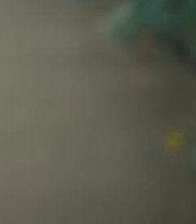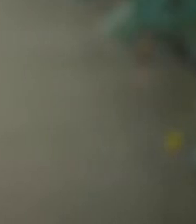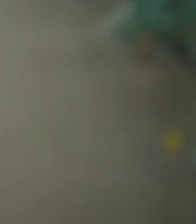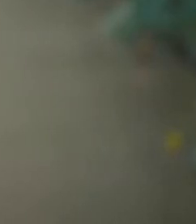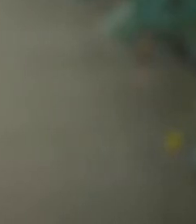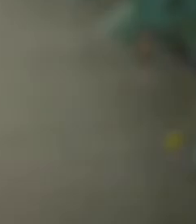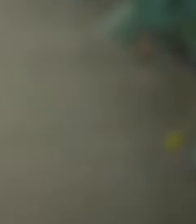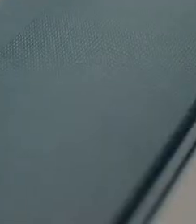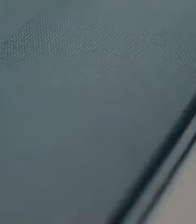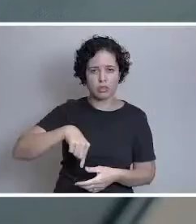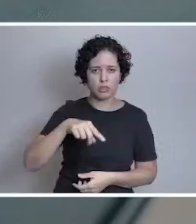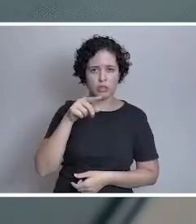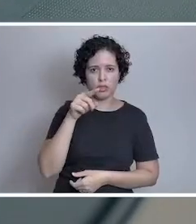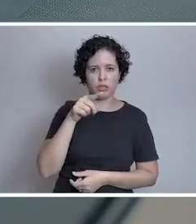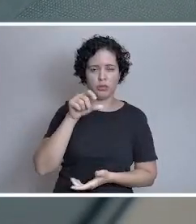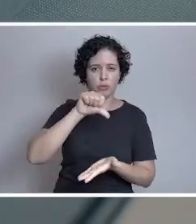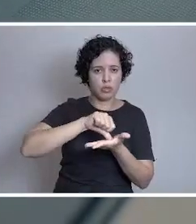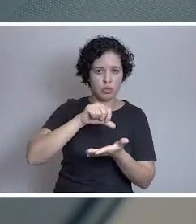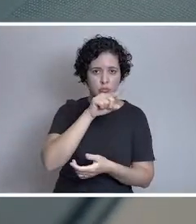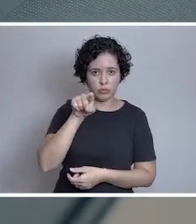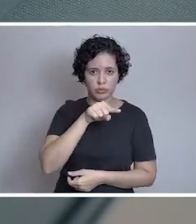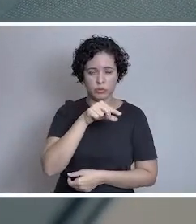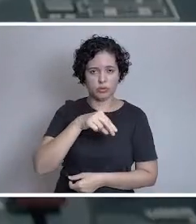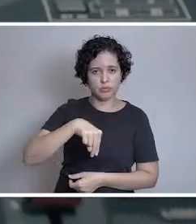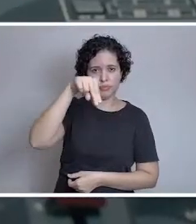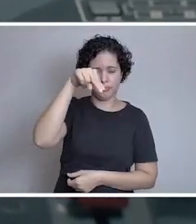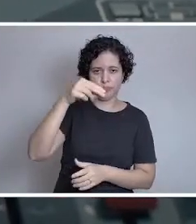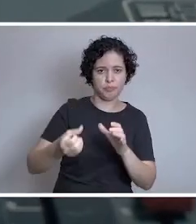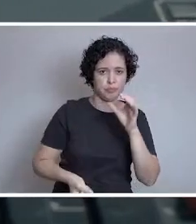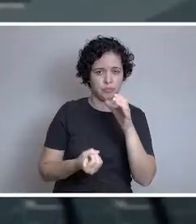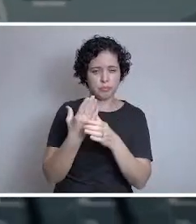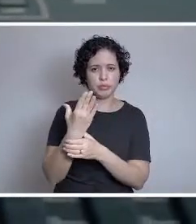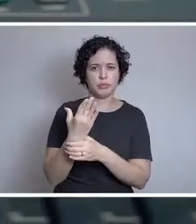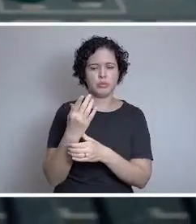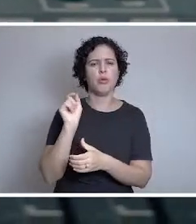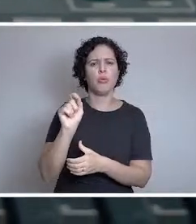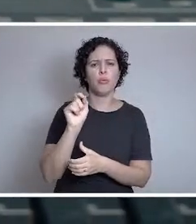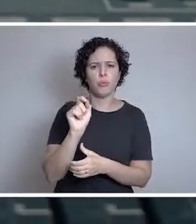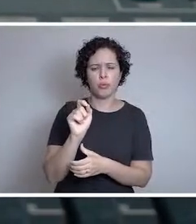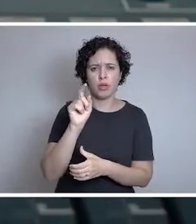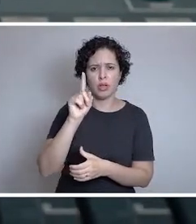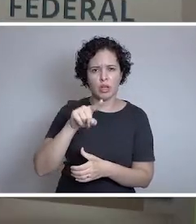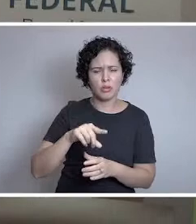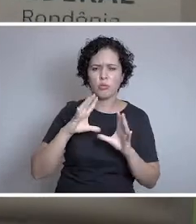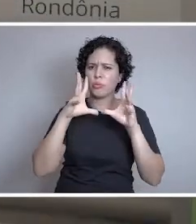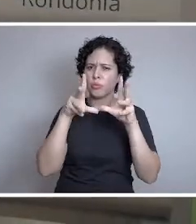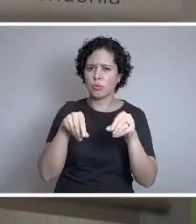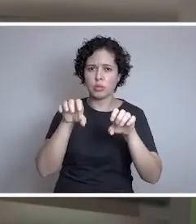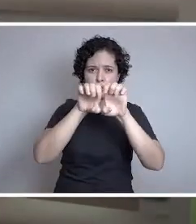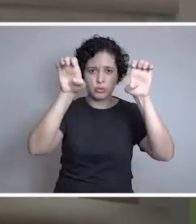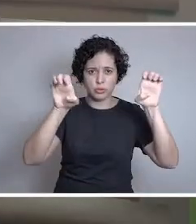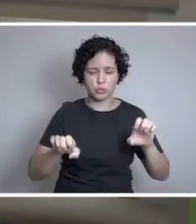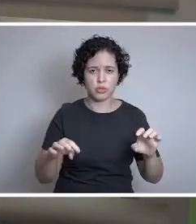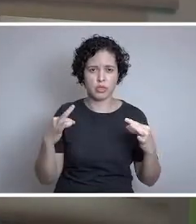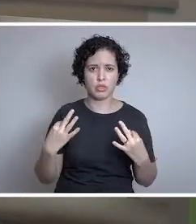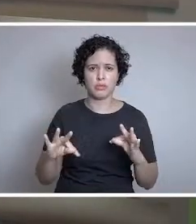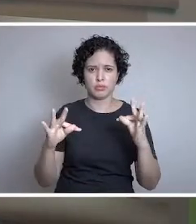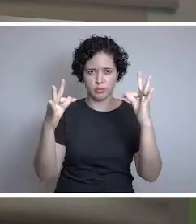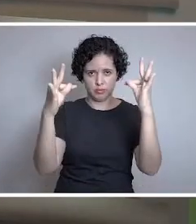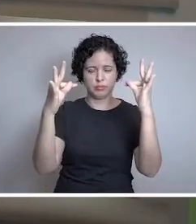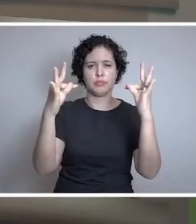pandemia do Covid-19. Quando o Campus Zona Norte nasceu, ele veio com toda